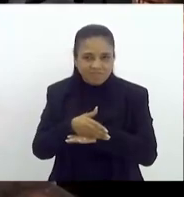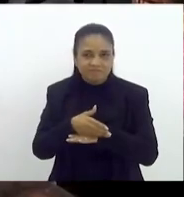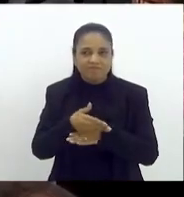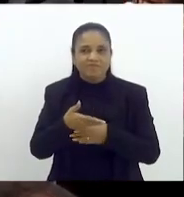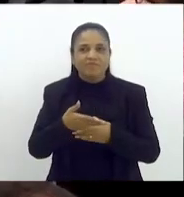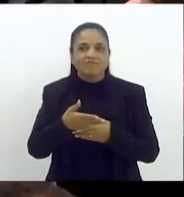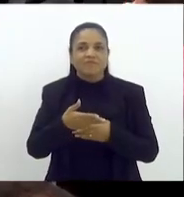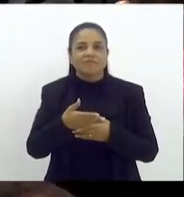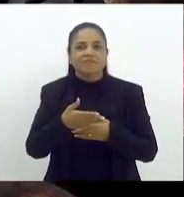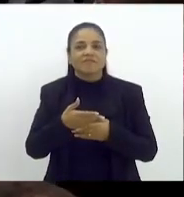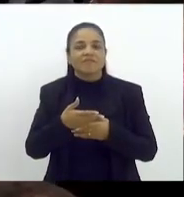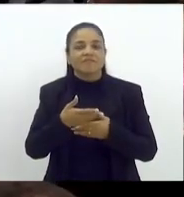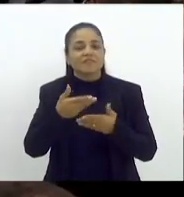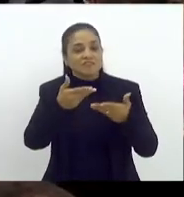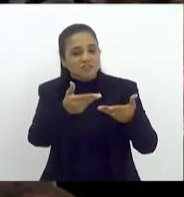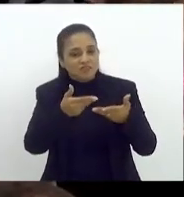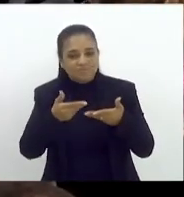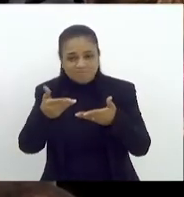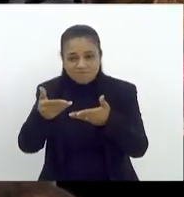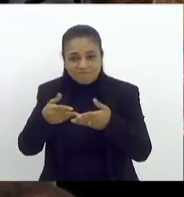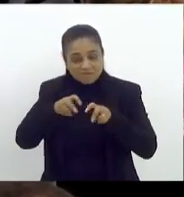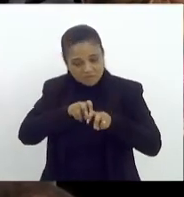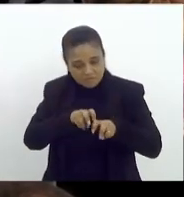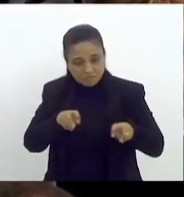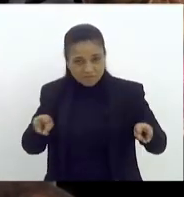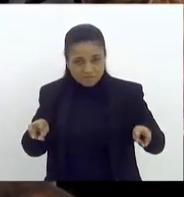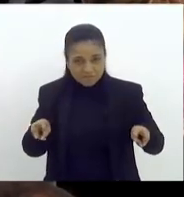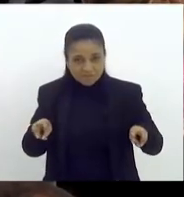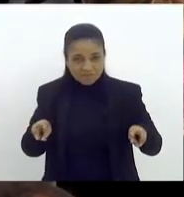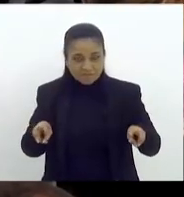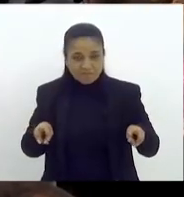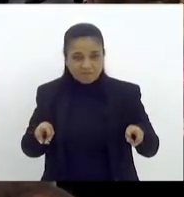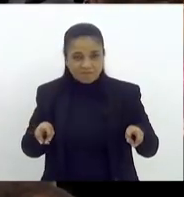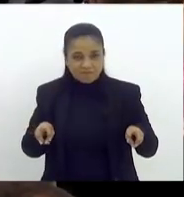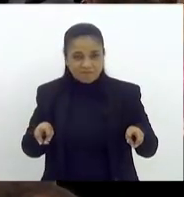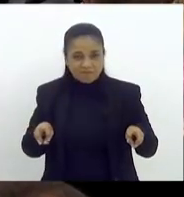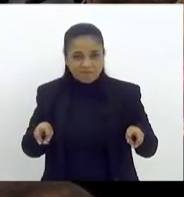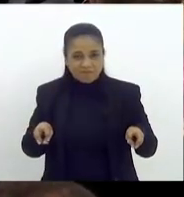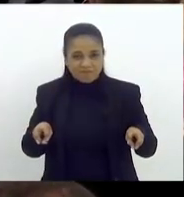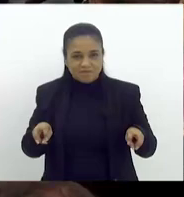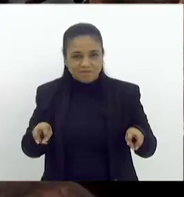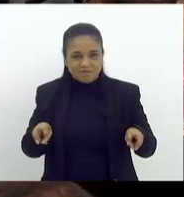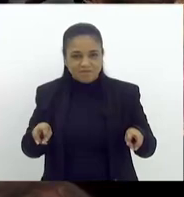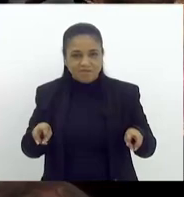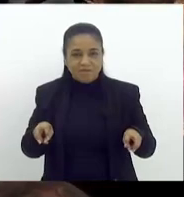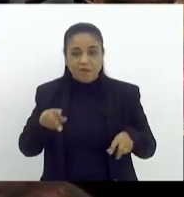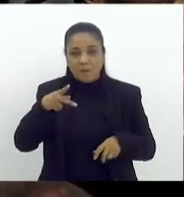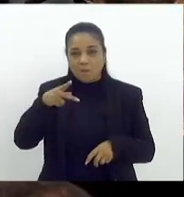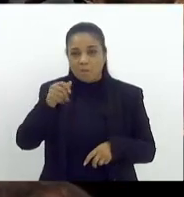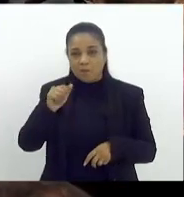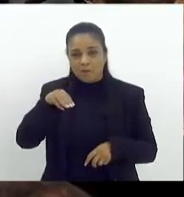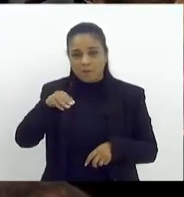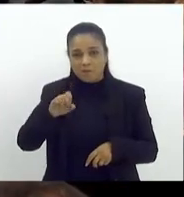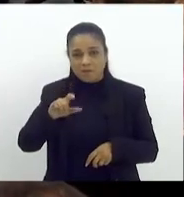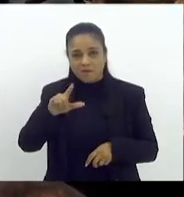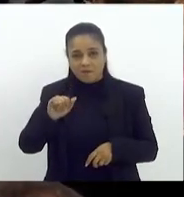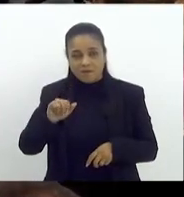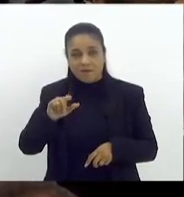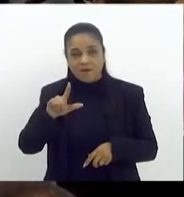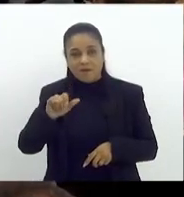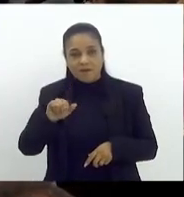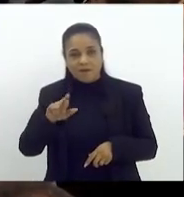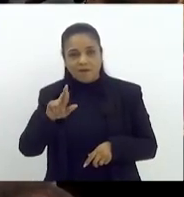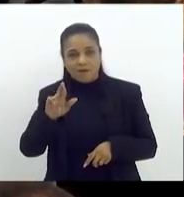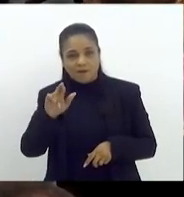queria chamar esse bloco aqui para compor essa mesa a Pâmela Lara da dona